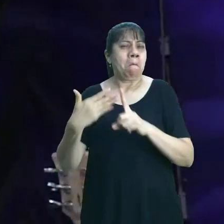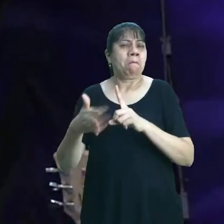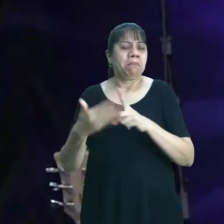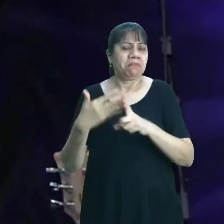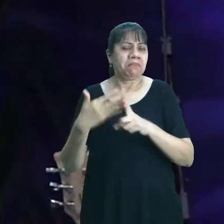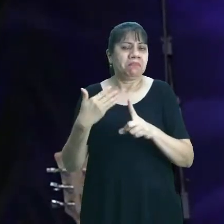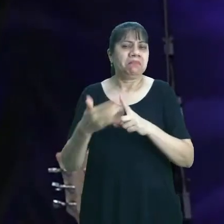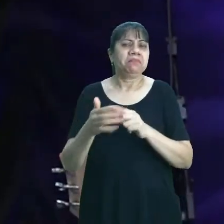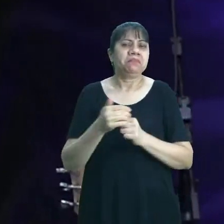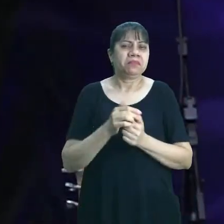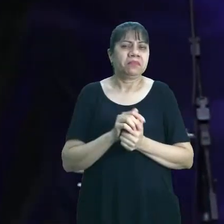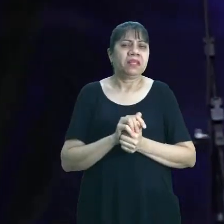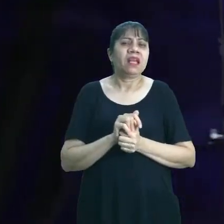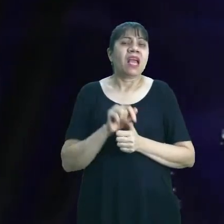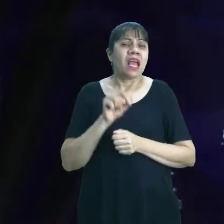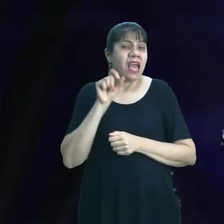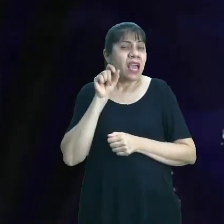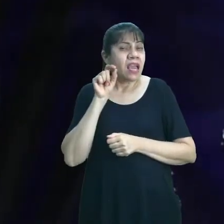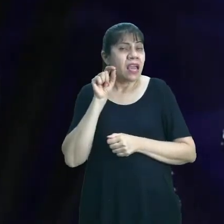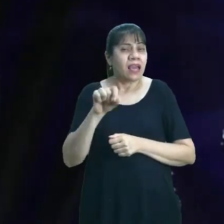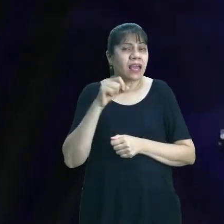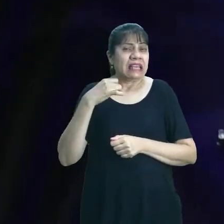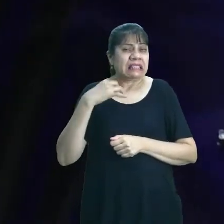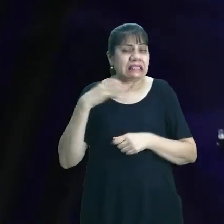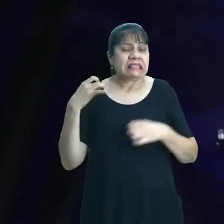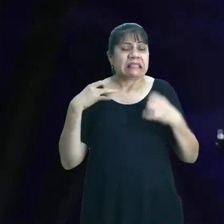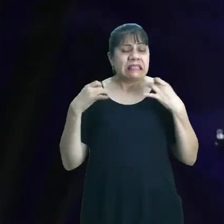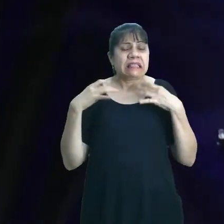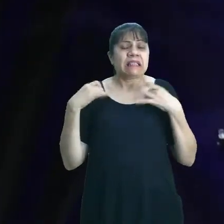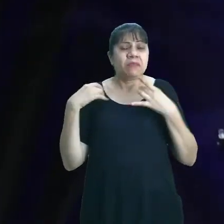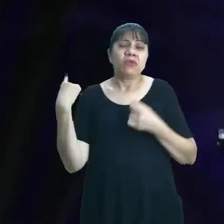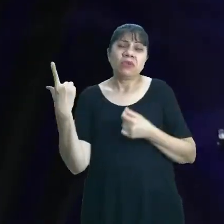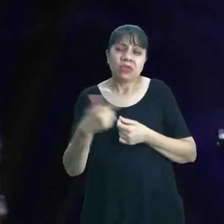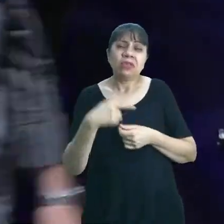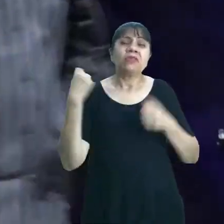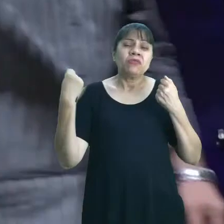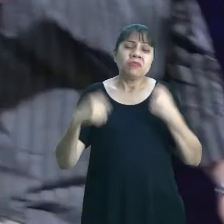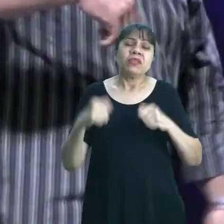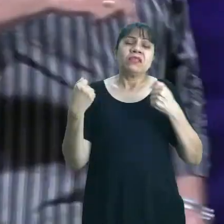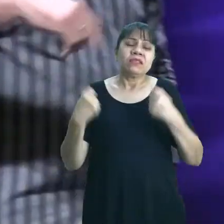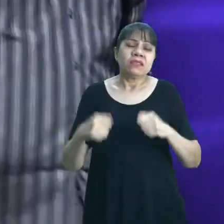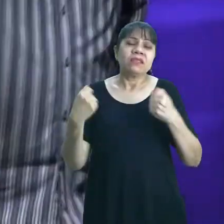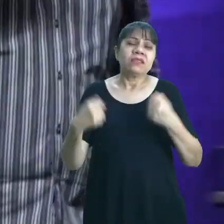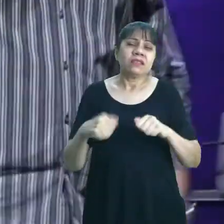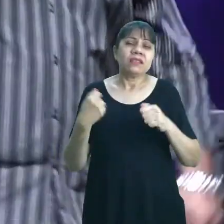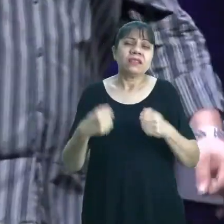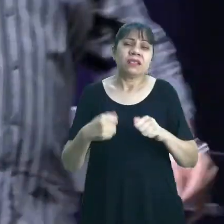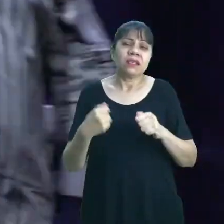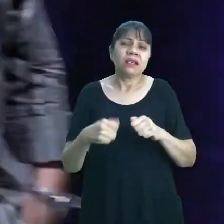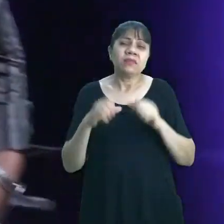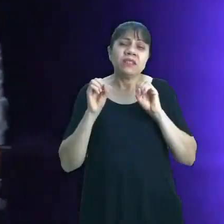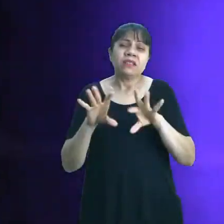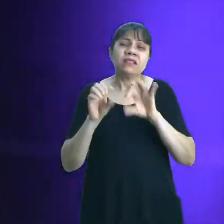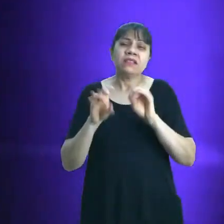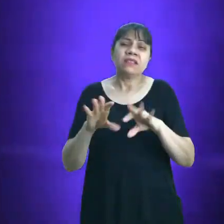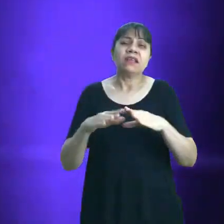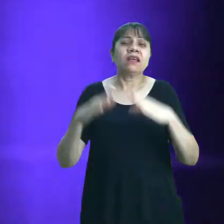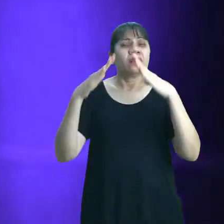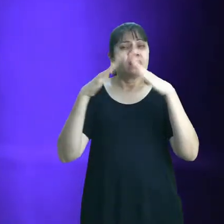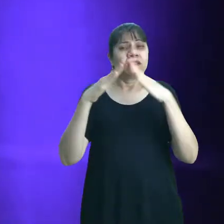É esse temor que nós precisamos colocar dentro dos nossos lares e não